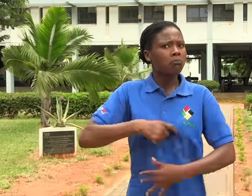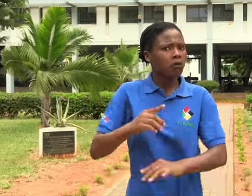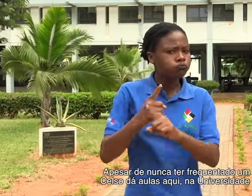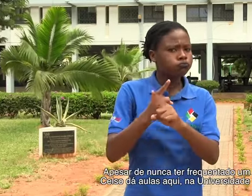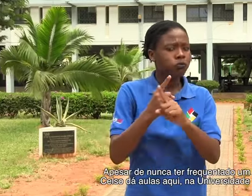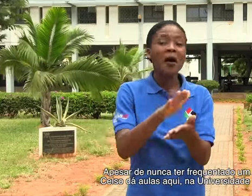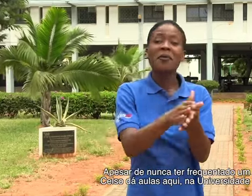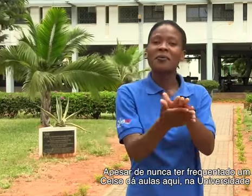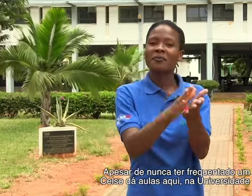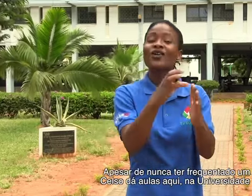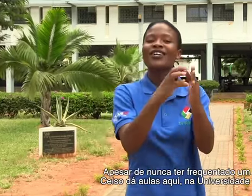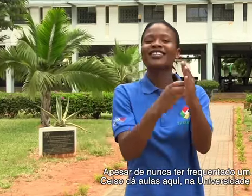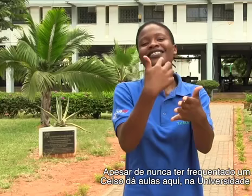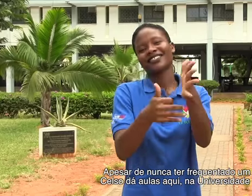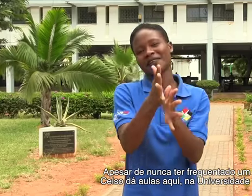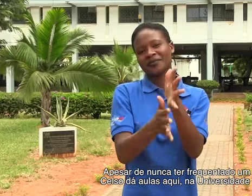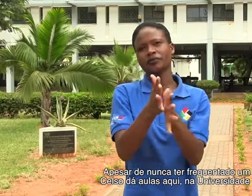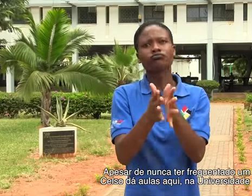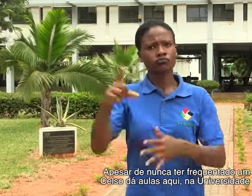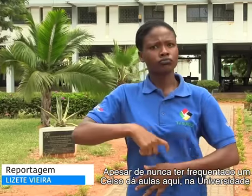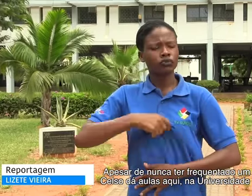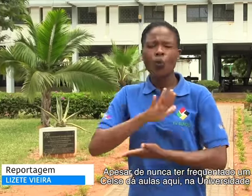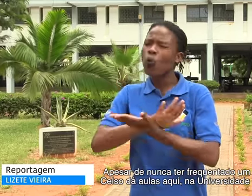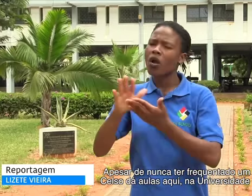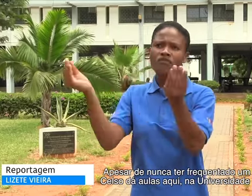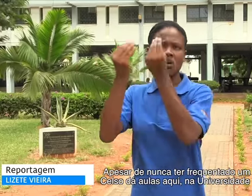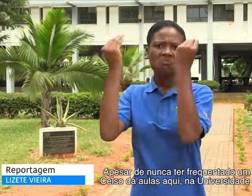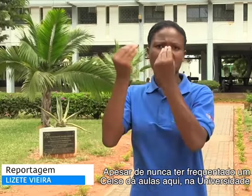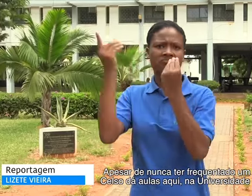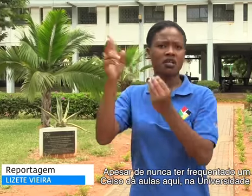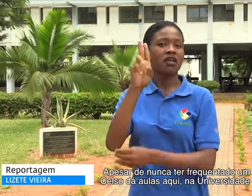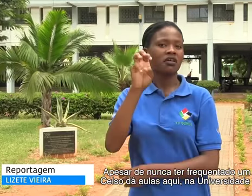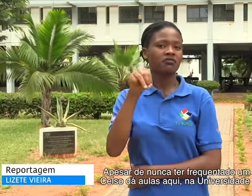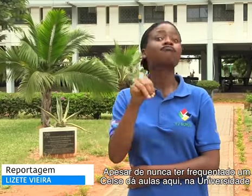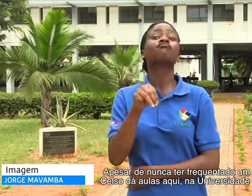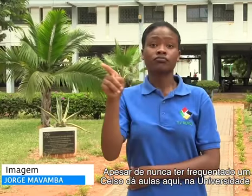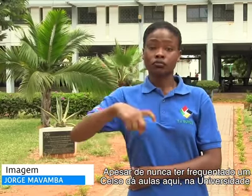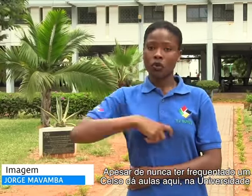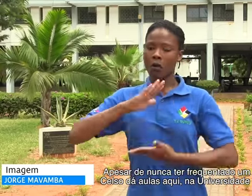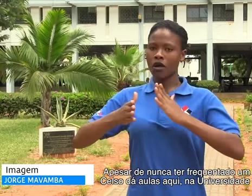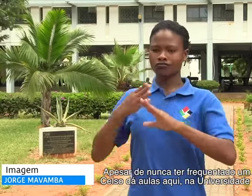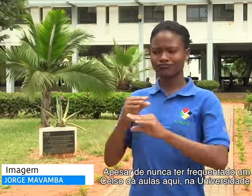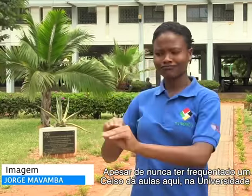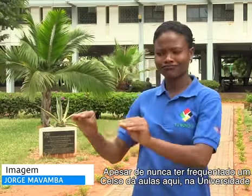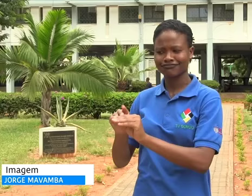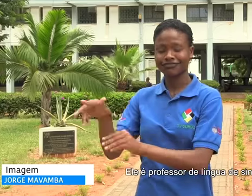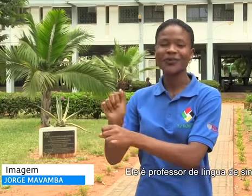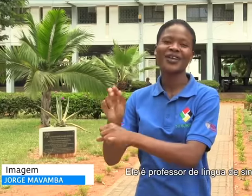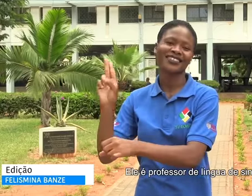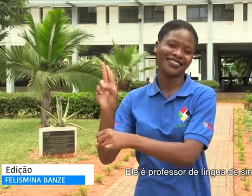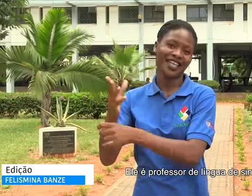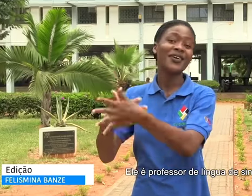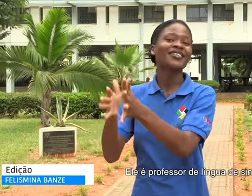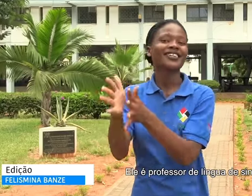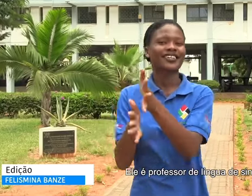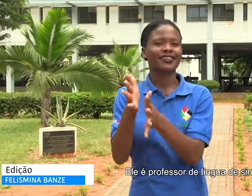dicionário. Apesar de nunca ter frequentado um curso universitário, Celso dá aulas aqui na Universidade Eduardo Monjana. Ele